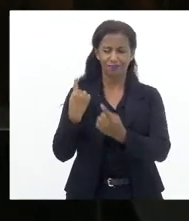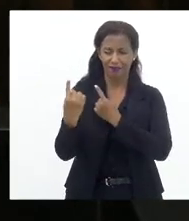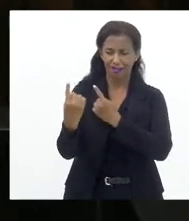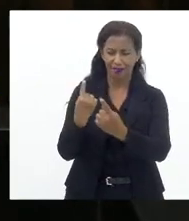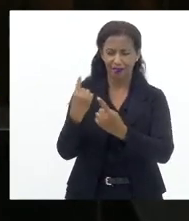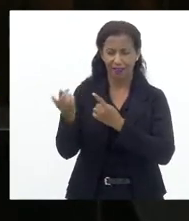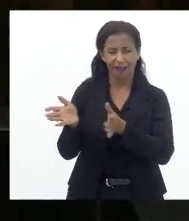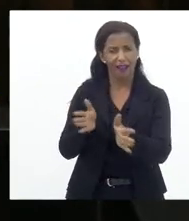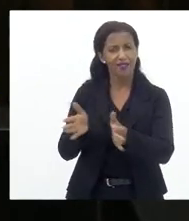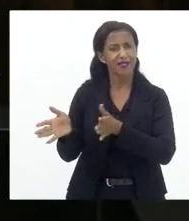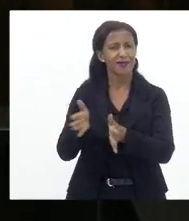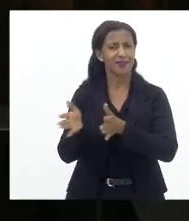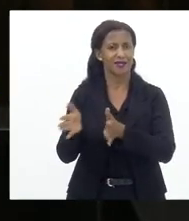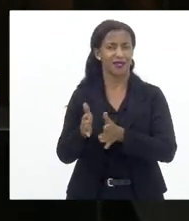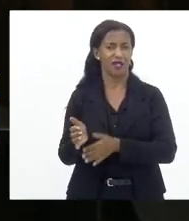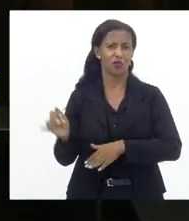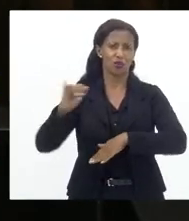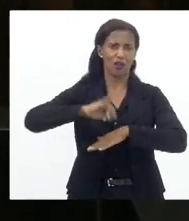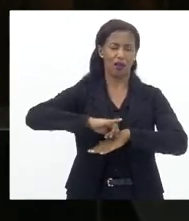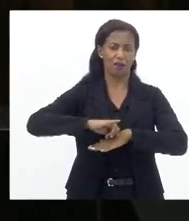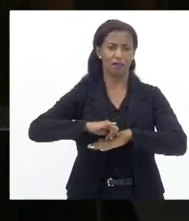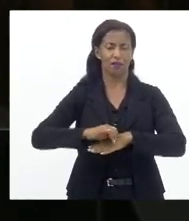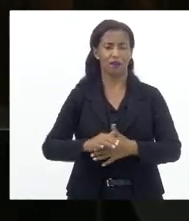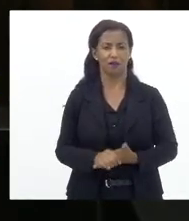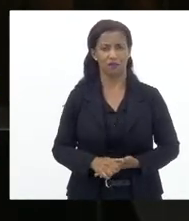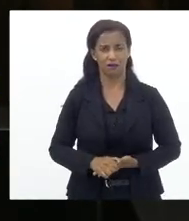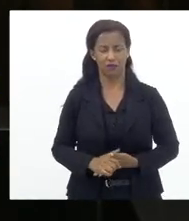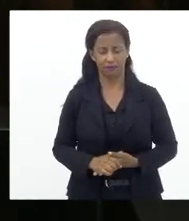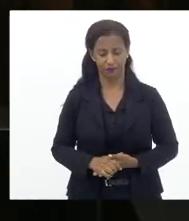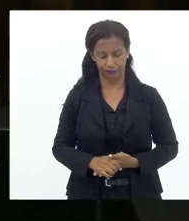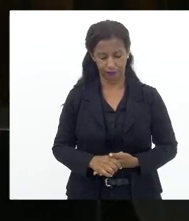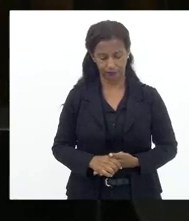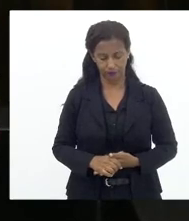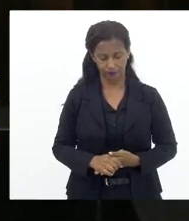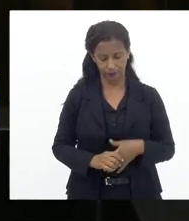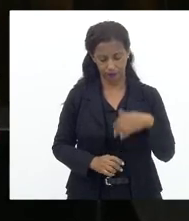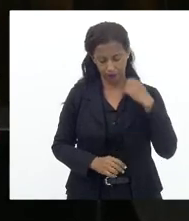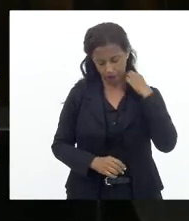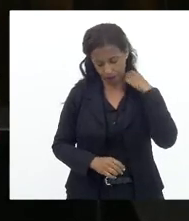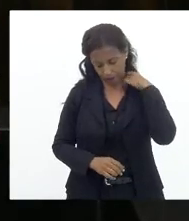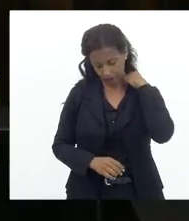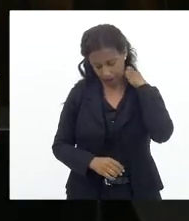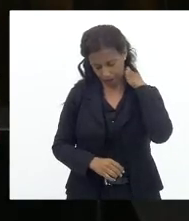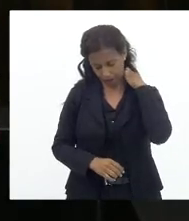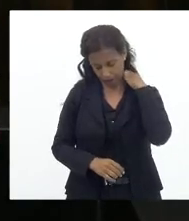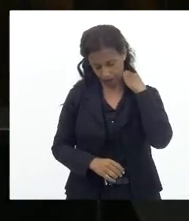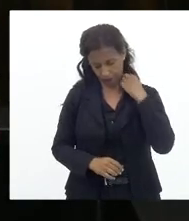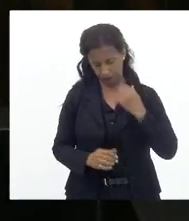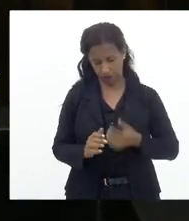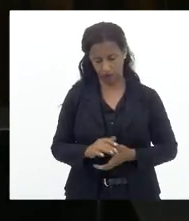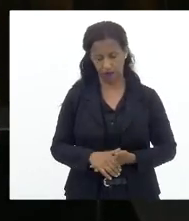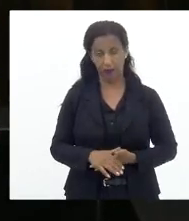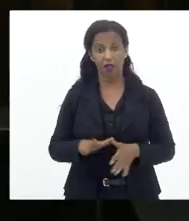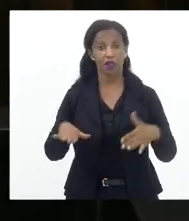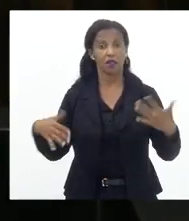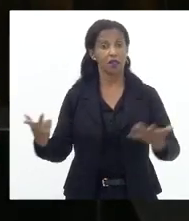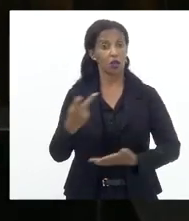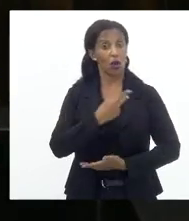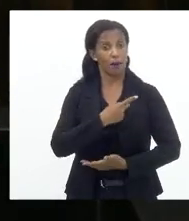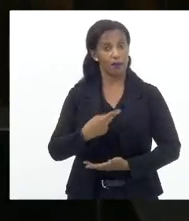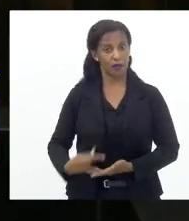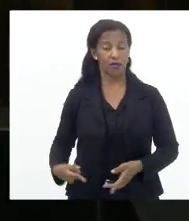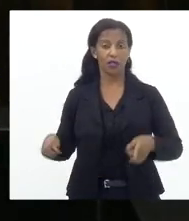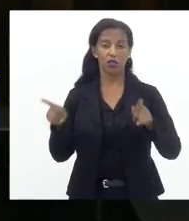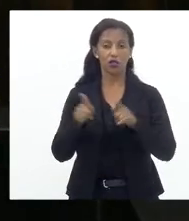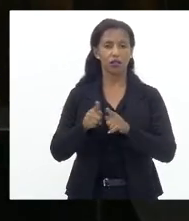de acesso meio de acesso a capital Fluminense a senhora Presidente com grande entusiasmo também não